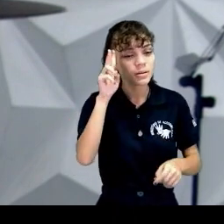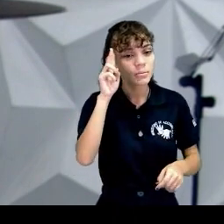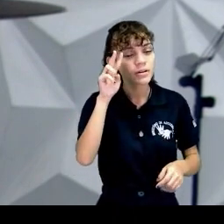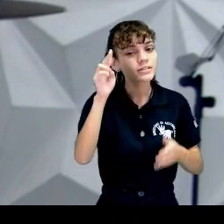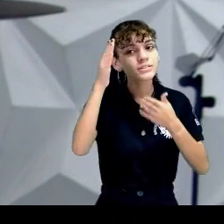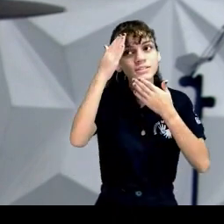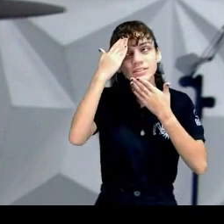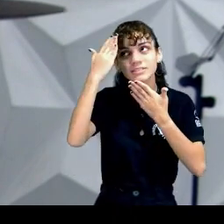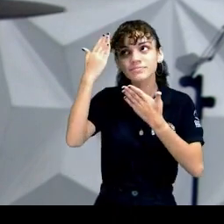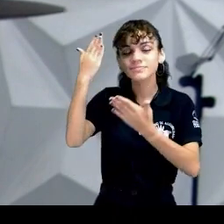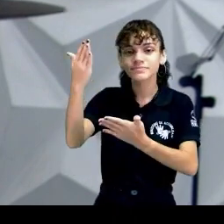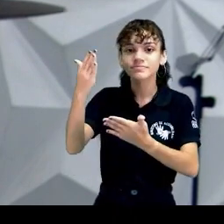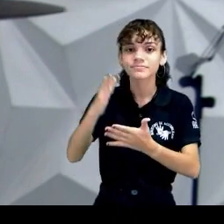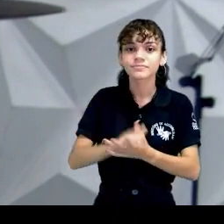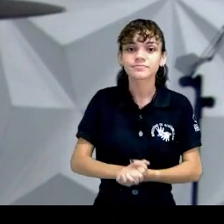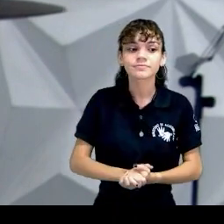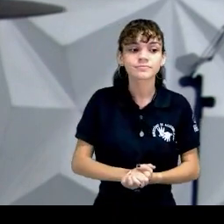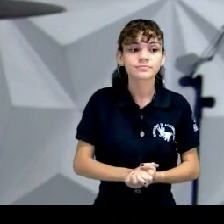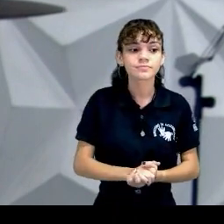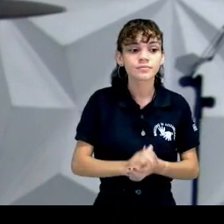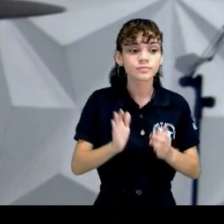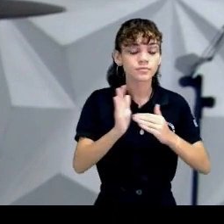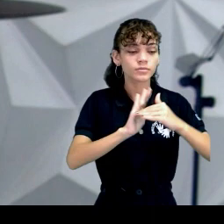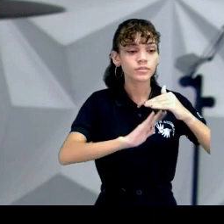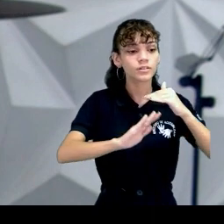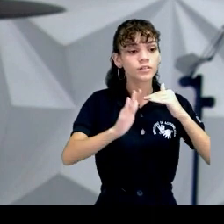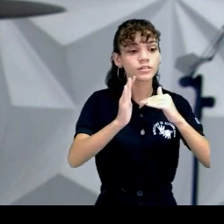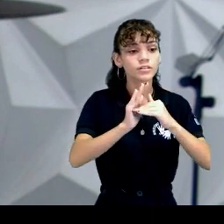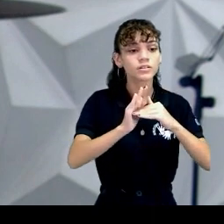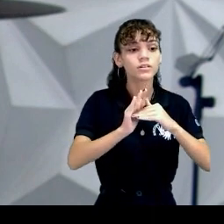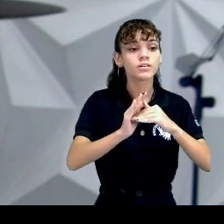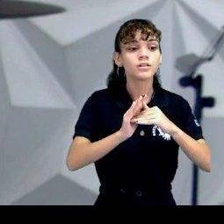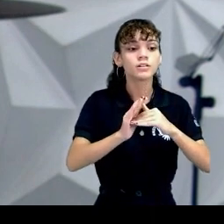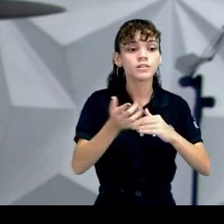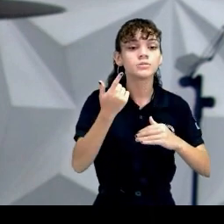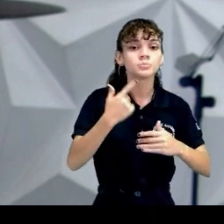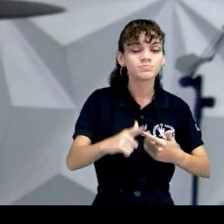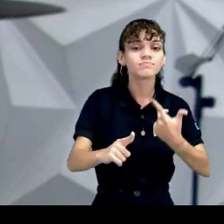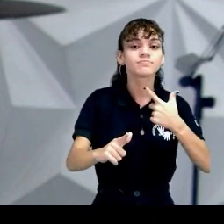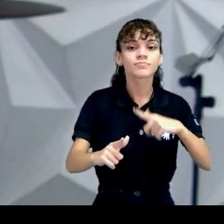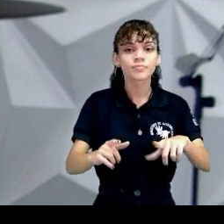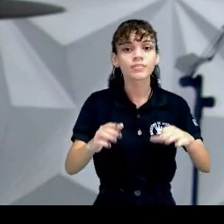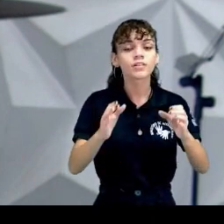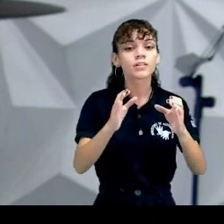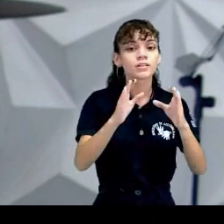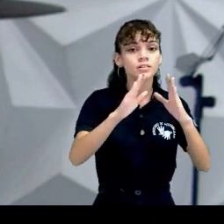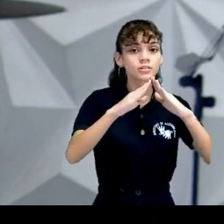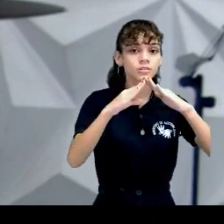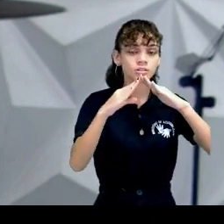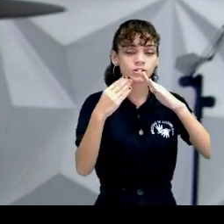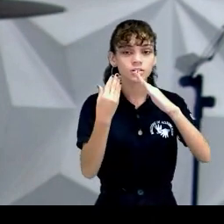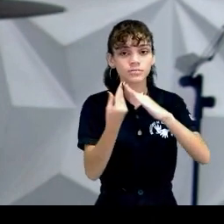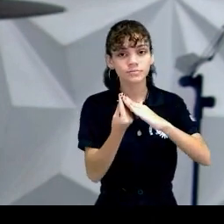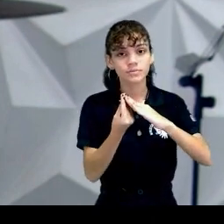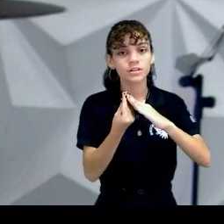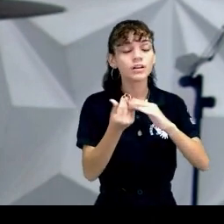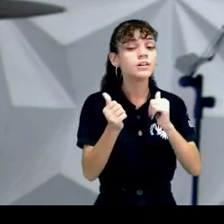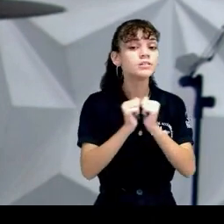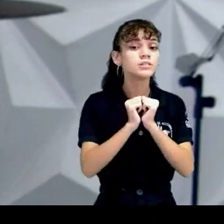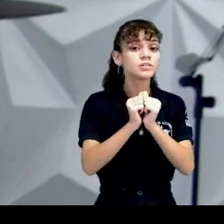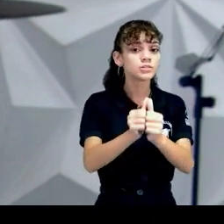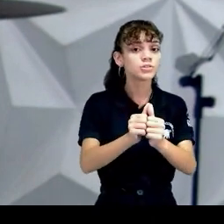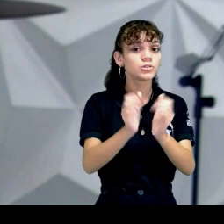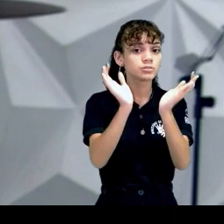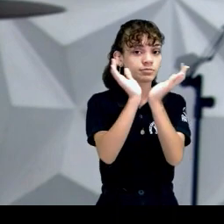para comer do pão, para beber do cálice, o texto do Senhor ele nos ensina que nós fazemos isso para lembrar do sacrifício